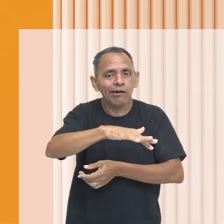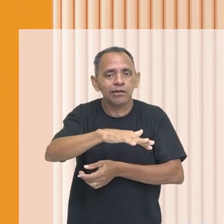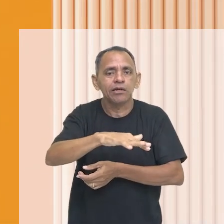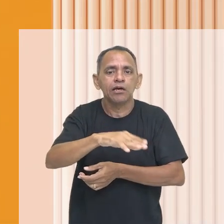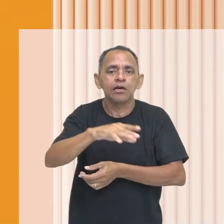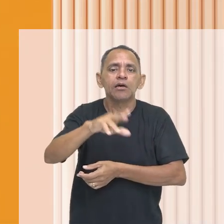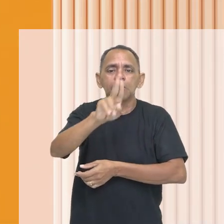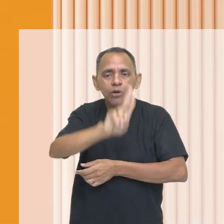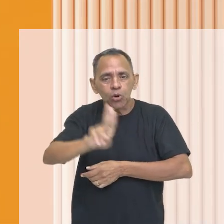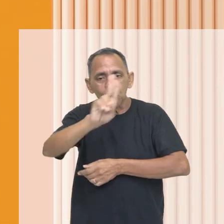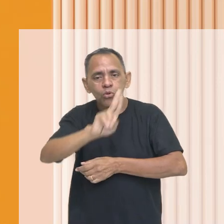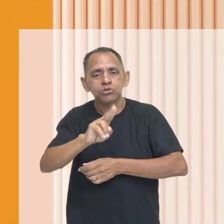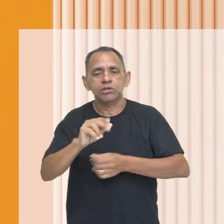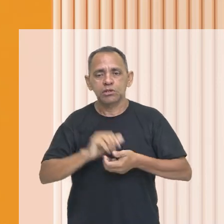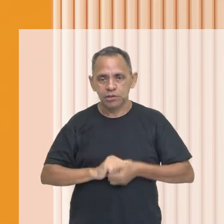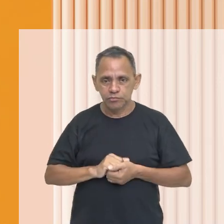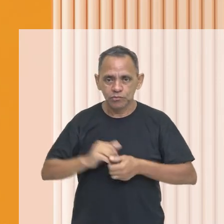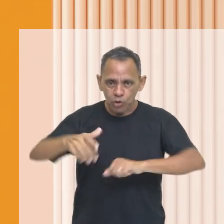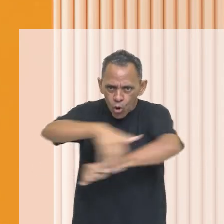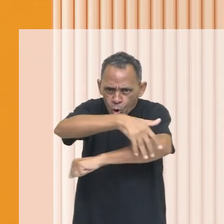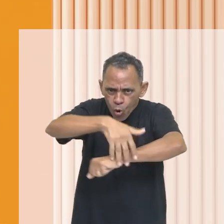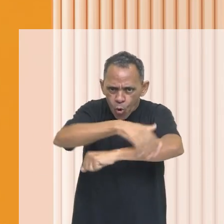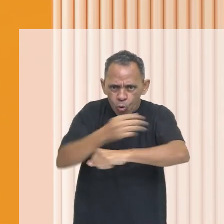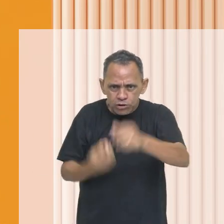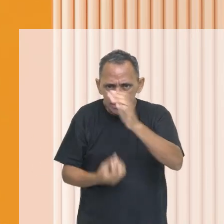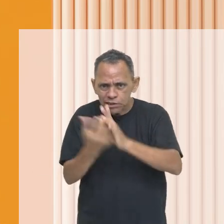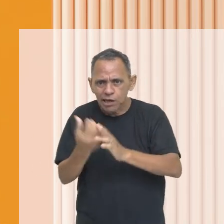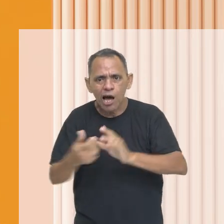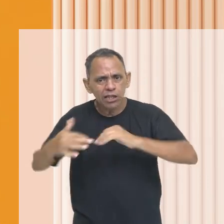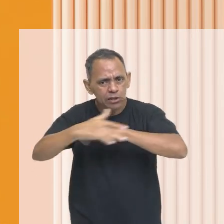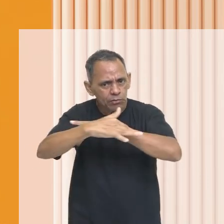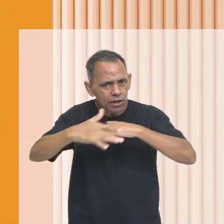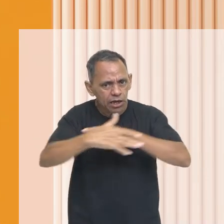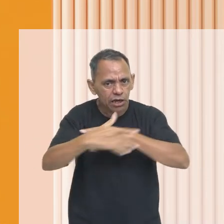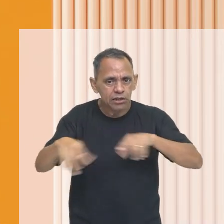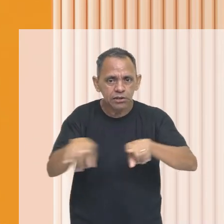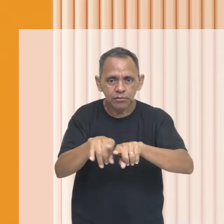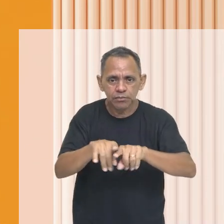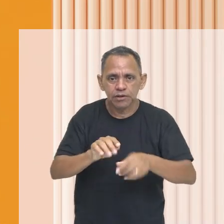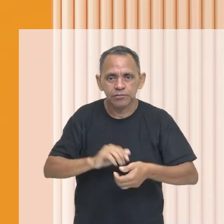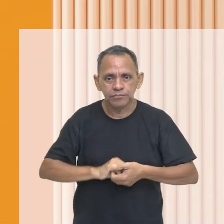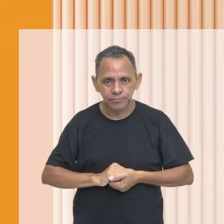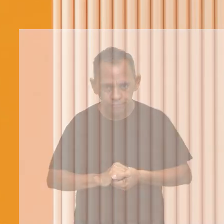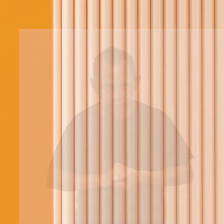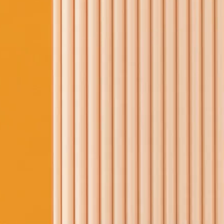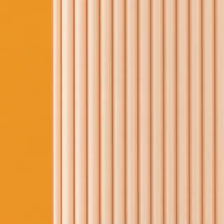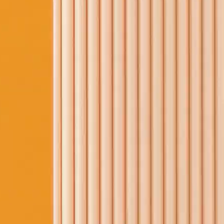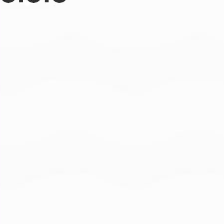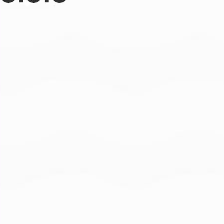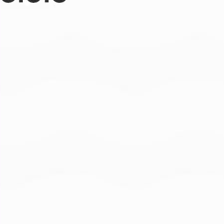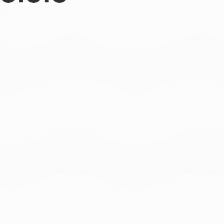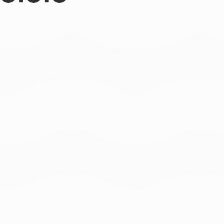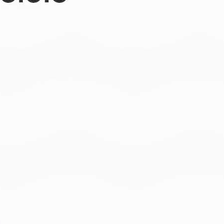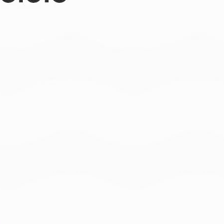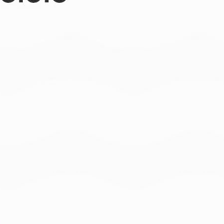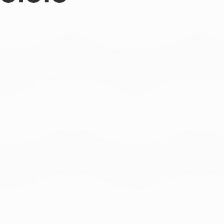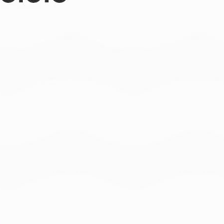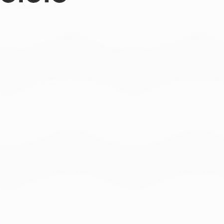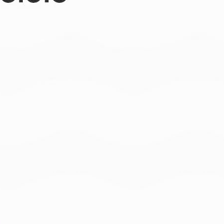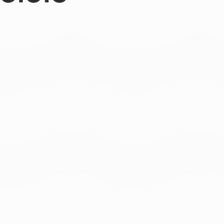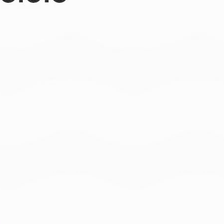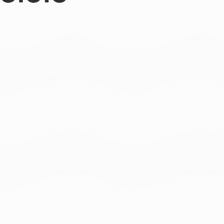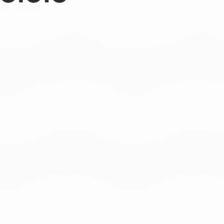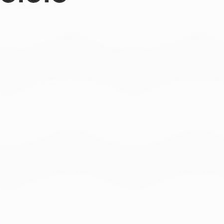de uma urbanização. Tudo bem? Um quarto ciclo é o ciclo do